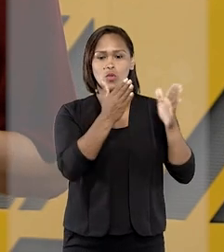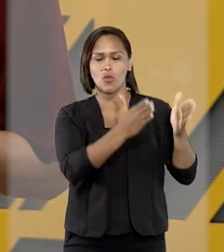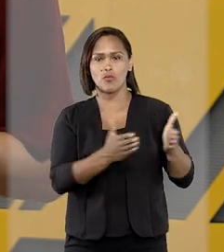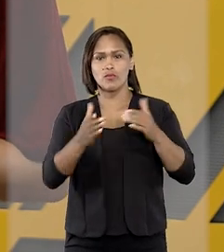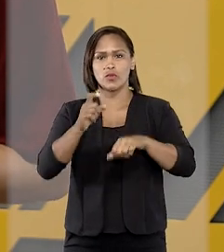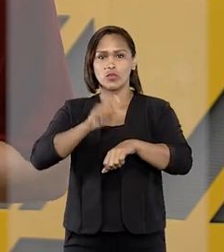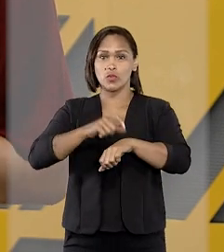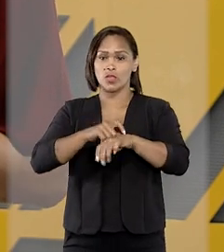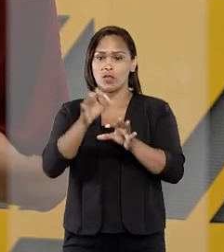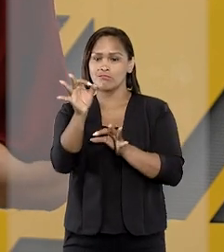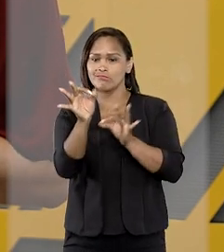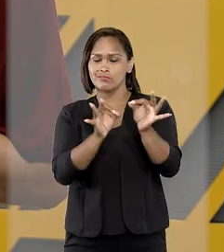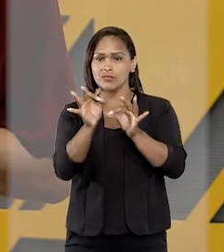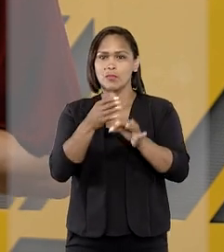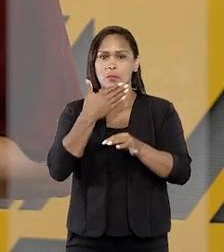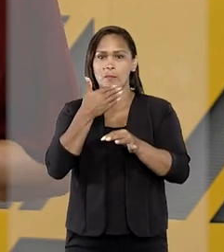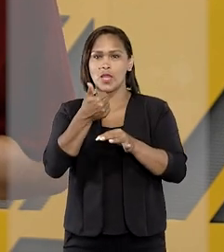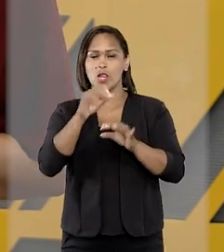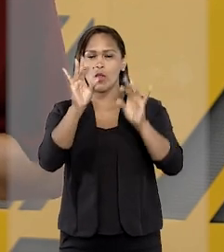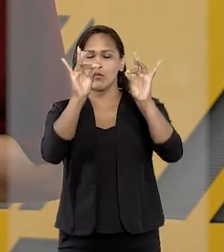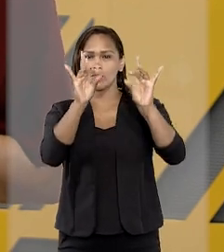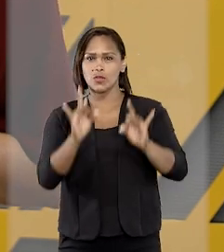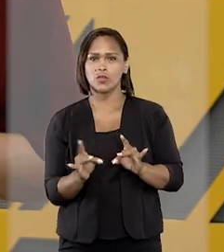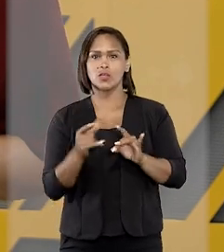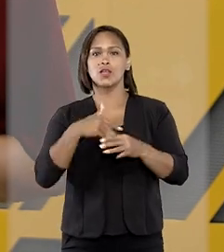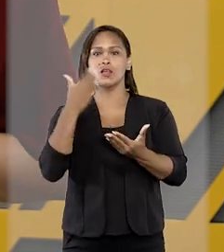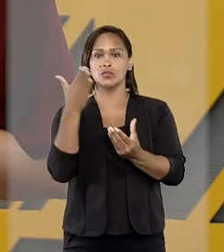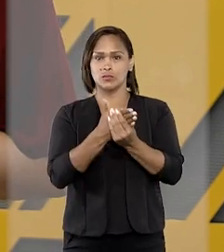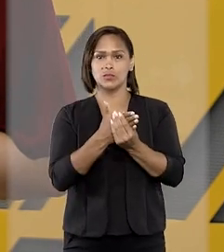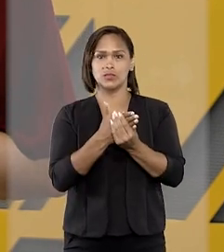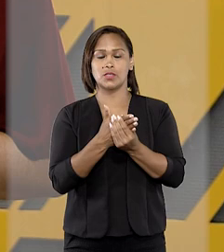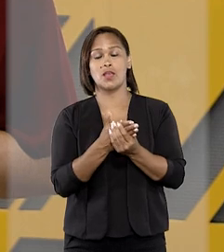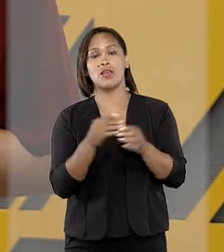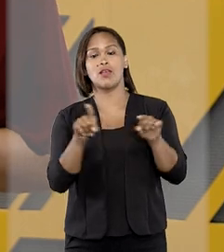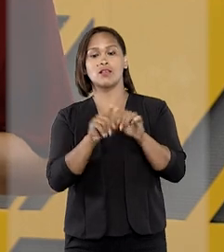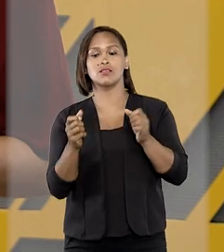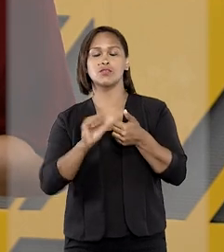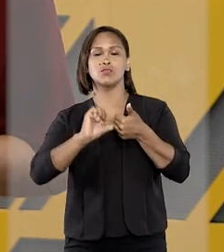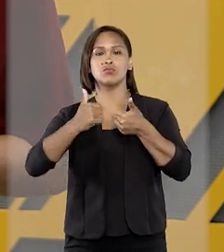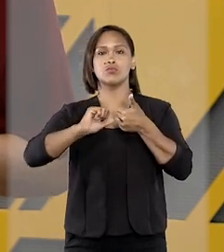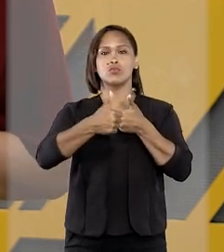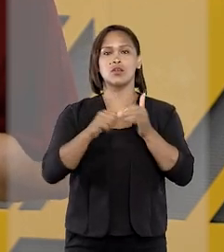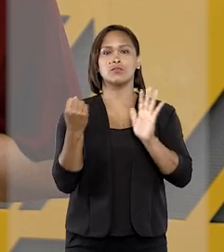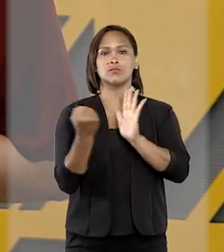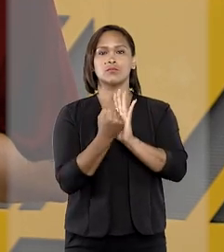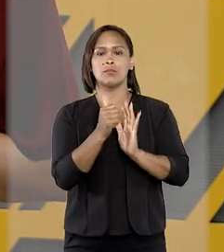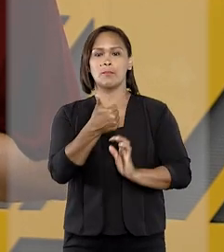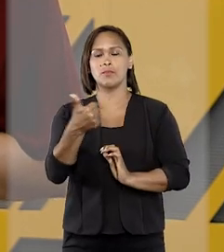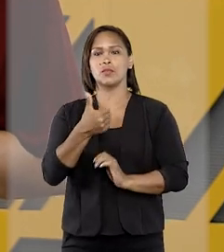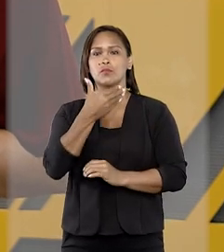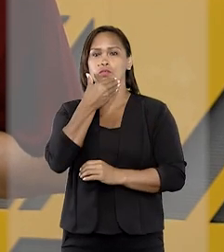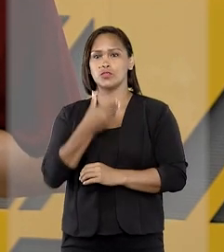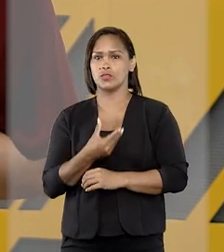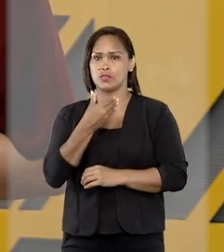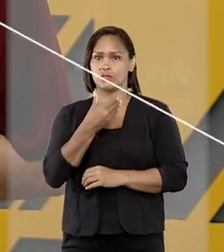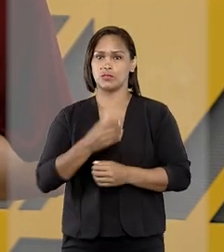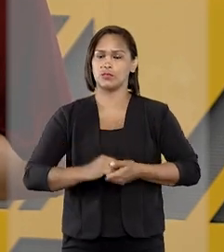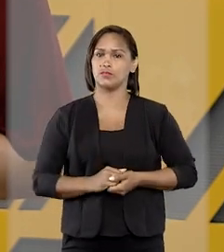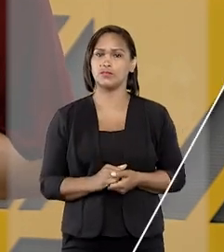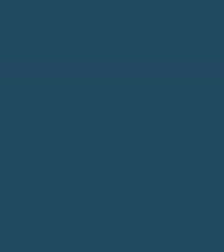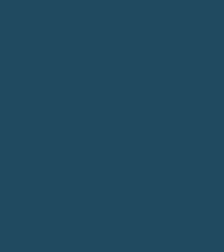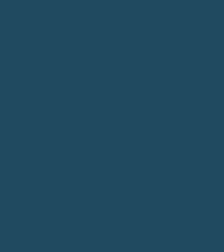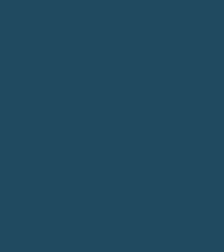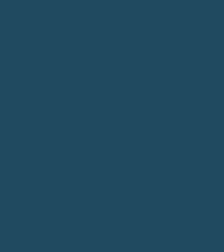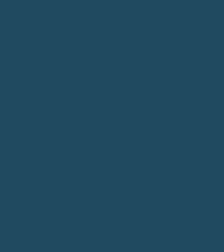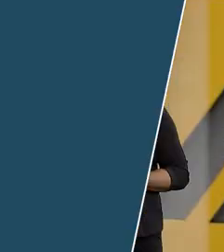uma divisão do tempo que se ajuste melhor às peculiaridades do caso. A sessão do júri está marcada para 1º de